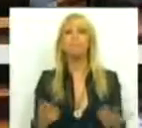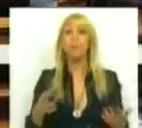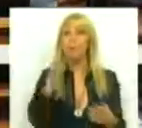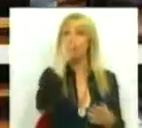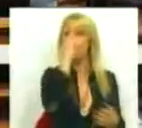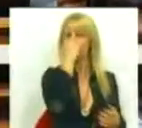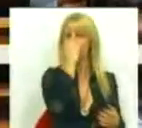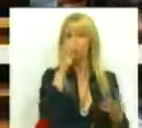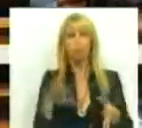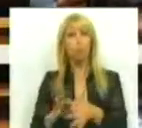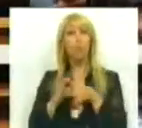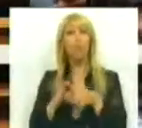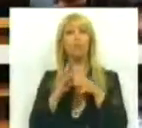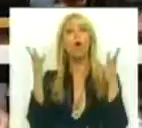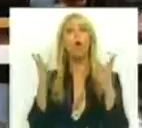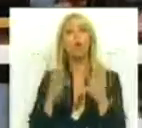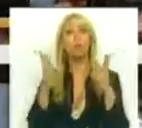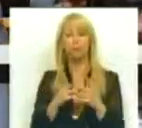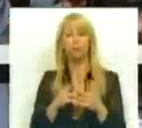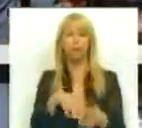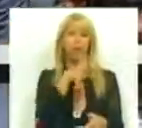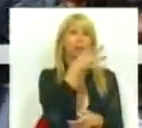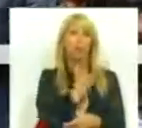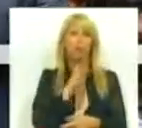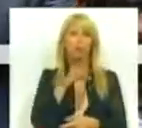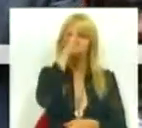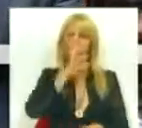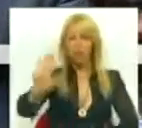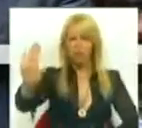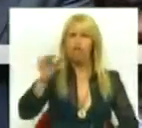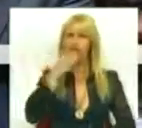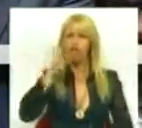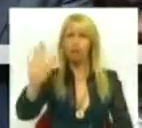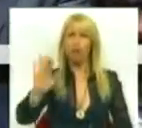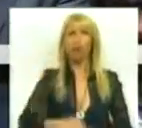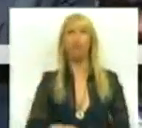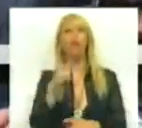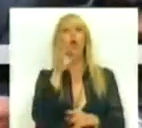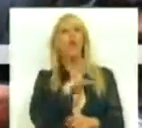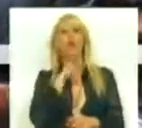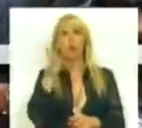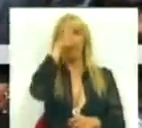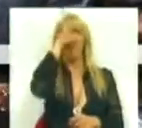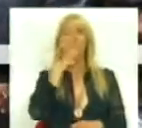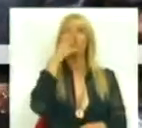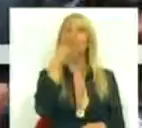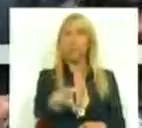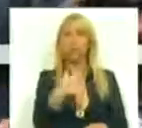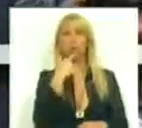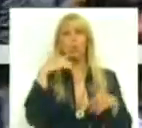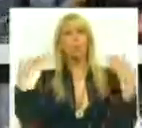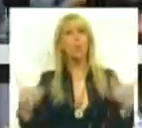esforço de consolidação orçamental, disse o Sr. Primeiro-Ministro, nós já lá vamos, disse o Sr. Primeiro-Ministro, é